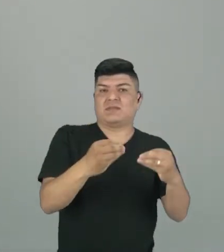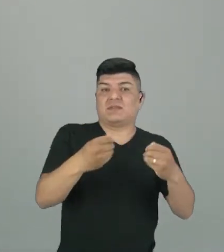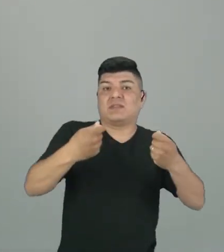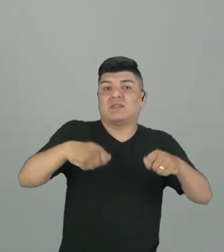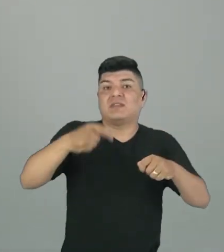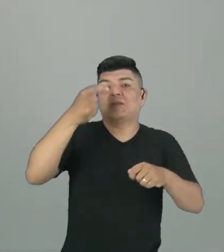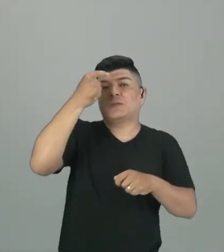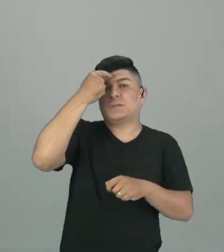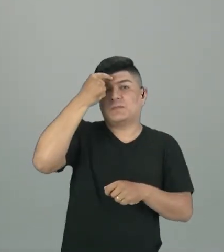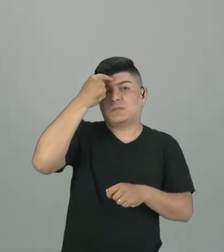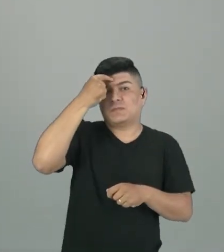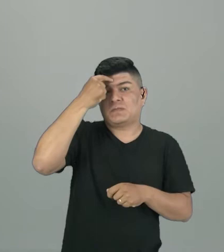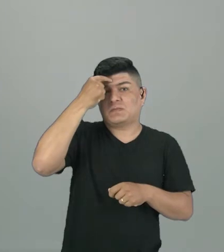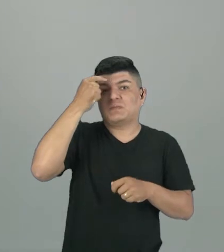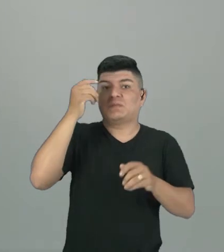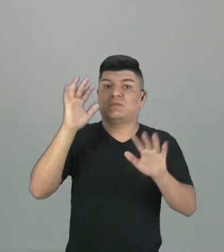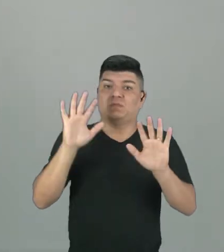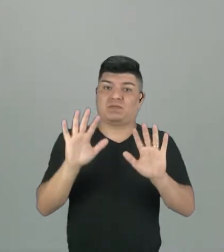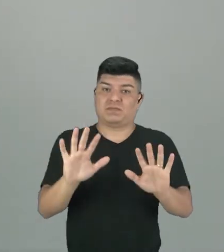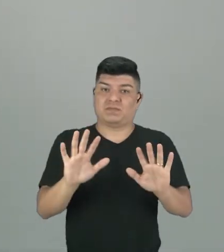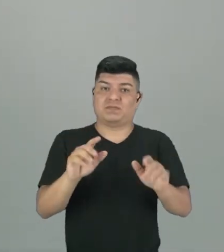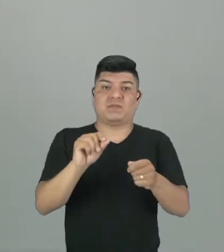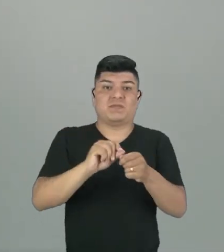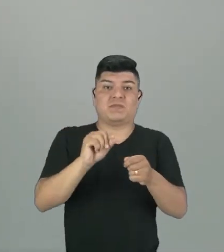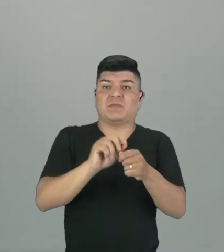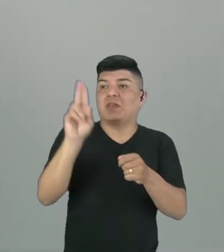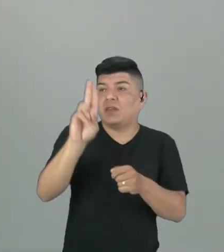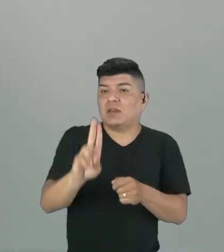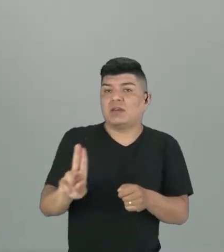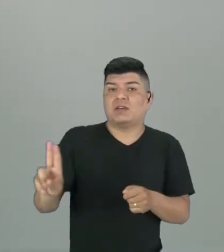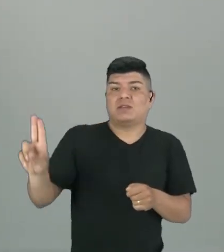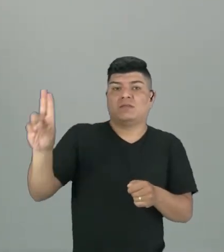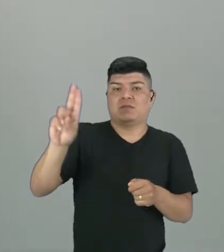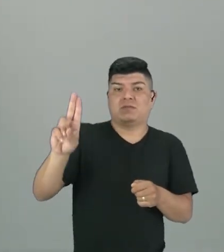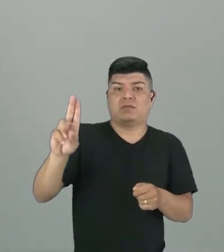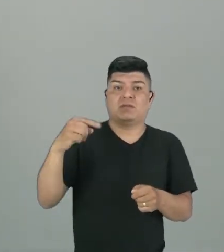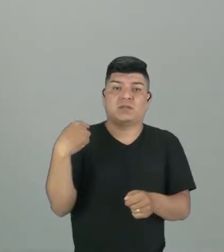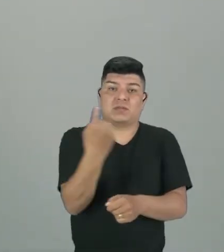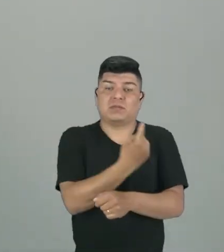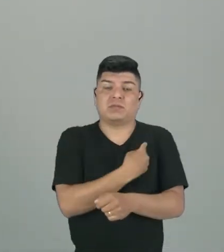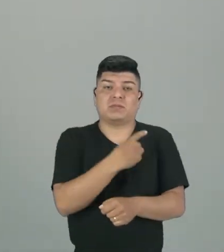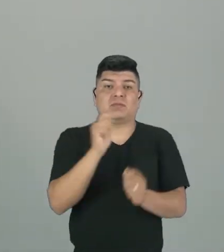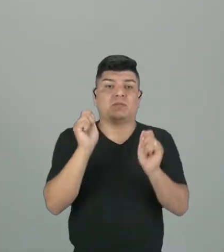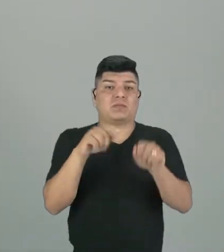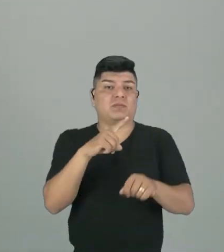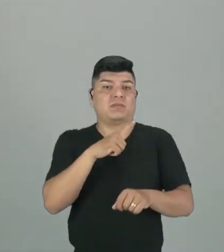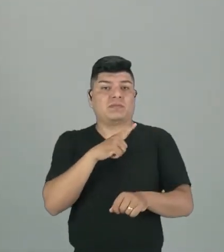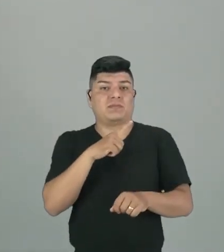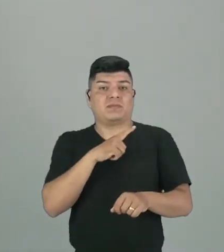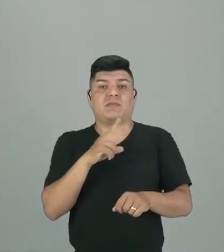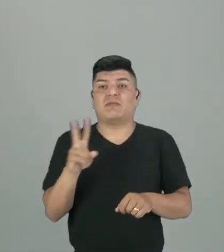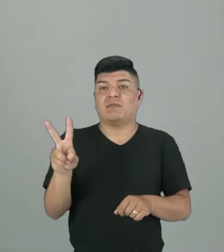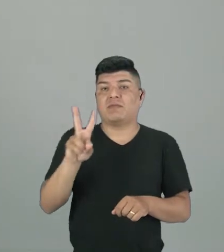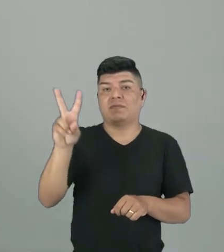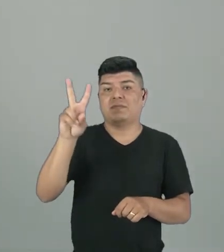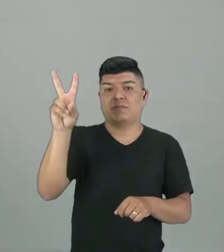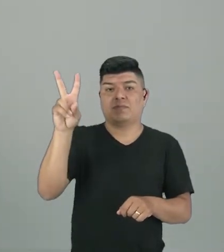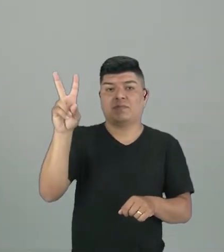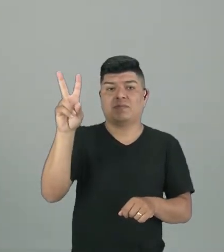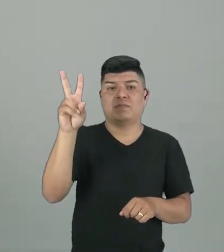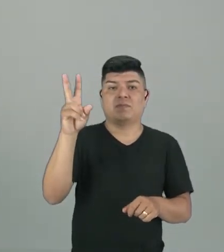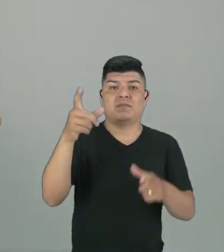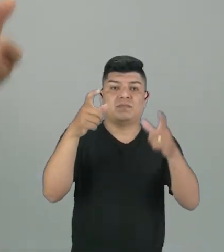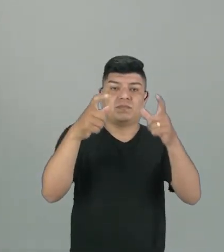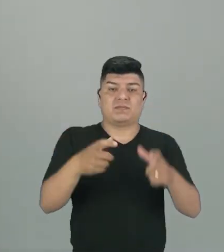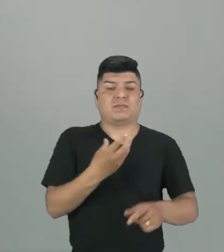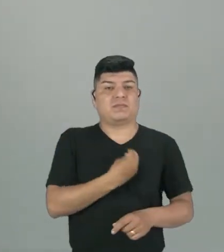em mente e a gente deve fazer uso delas para que a gente possa ter uma valorização do meio em que a